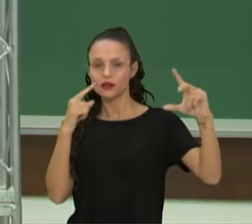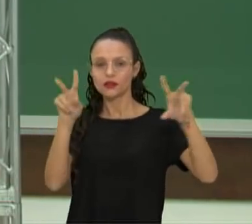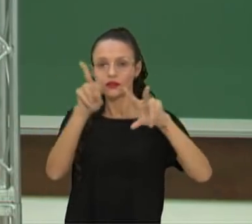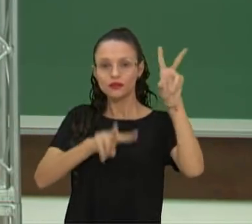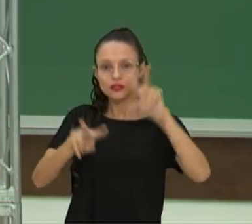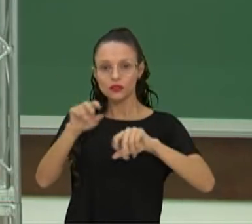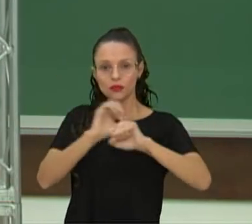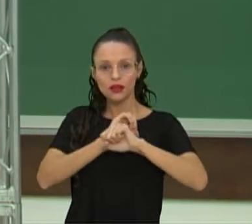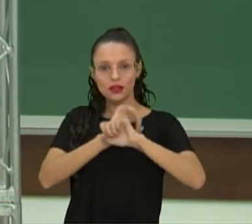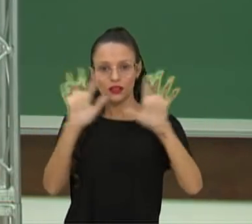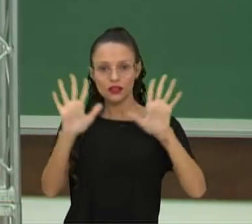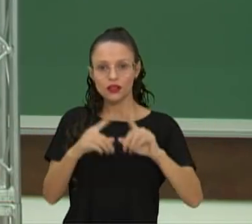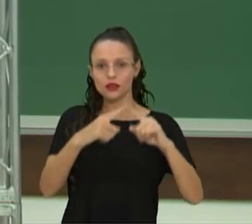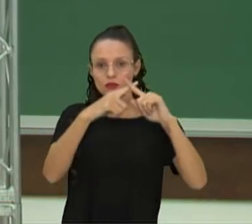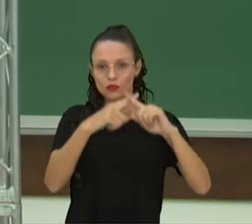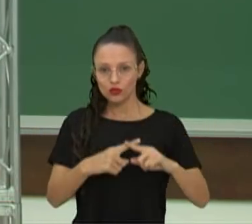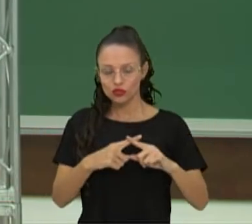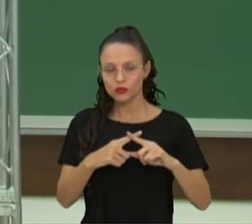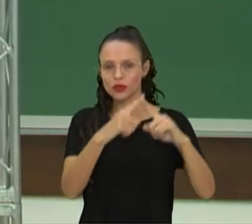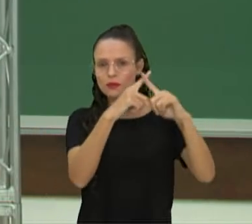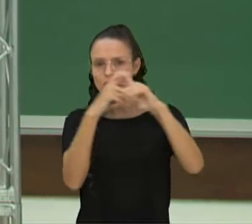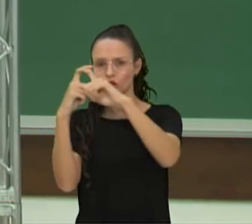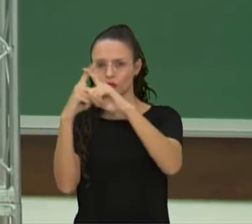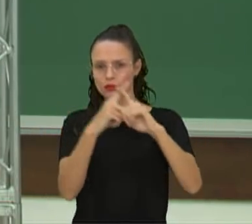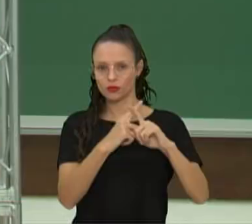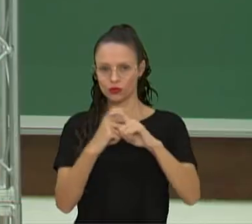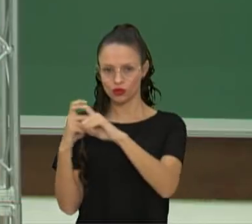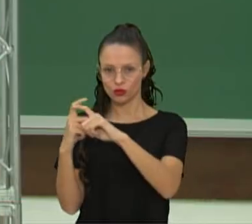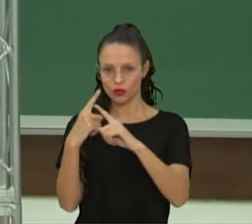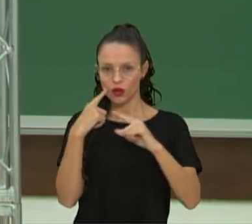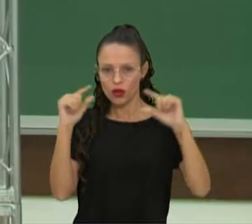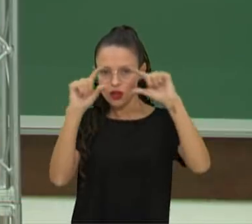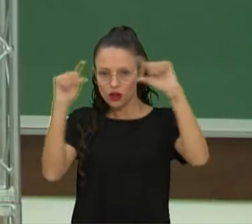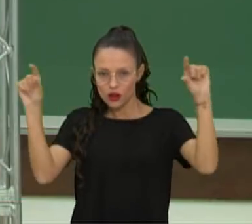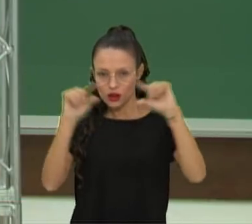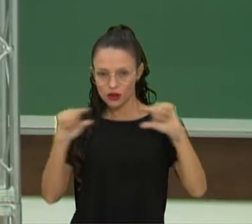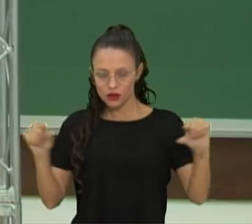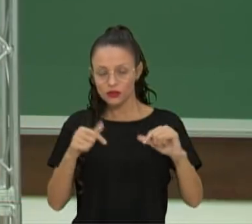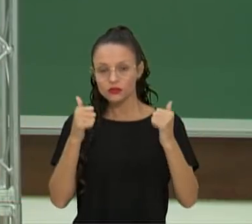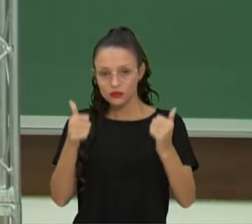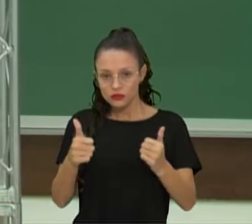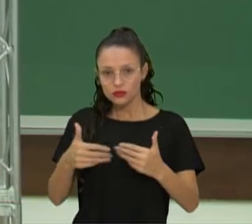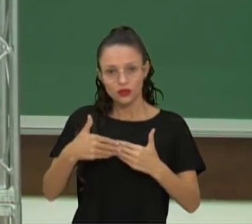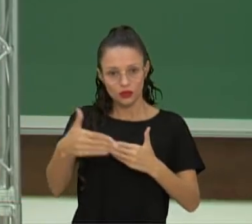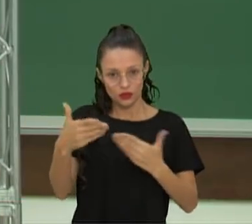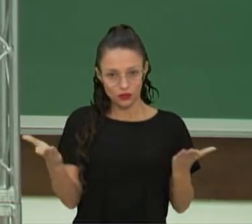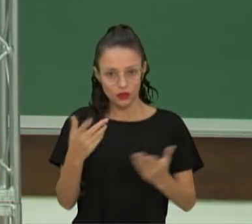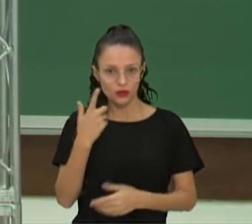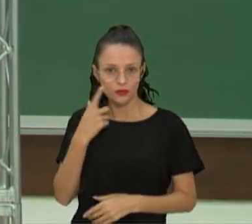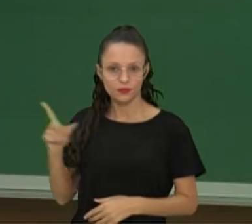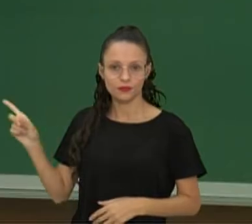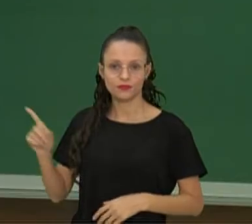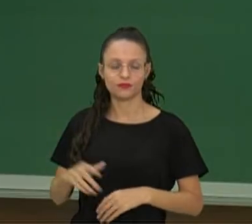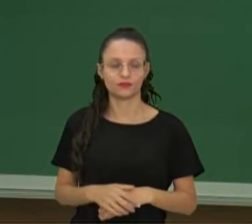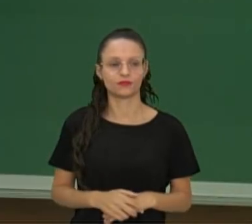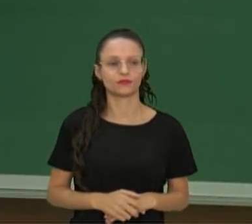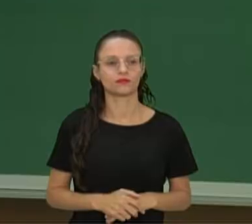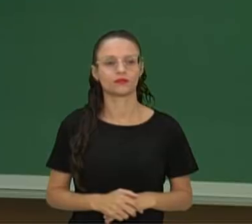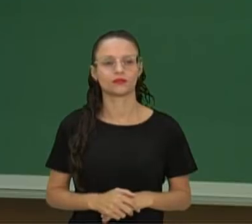a multiplicação de cada monômio de baixo pelos monômios de cima, tá bom? Então é isso que nós vamos fazer agora, dá uma olhada.